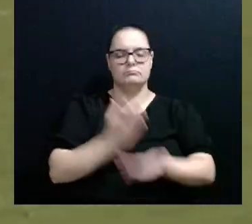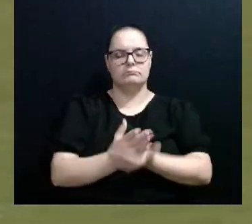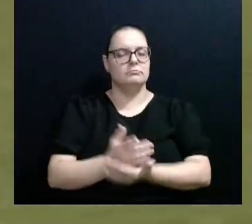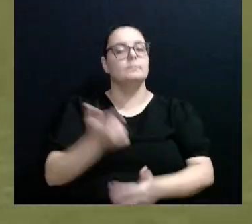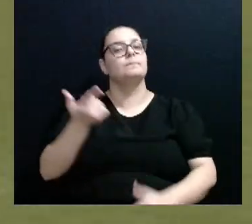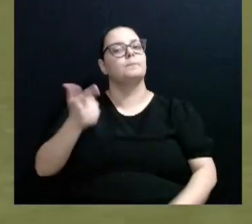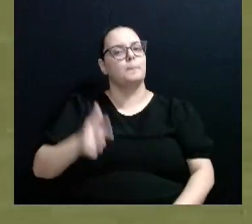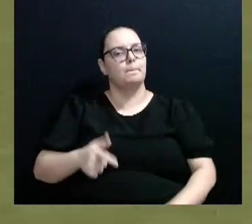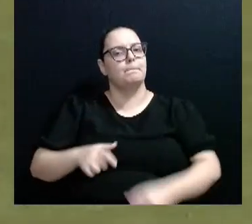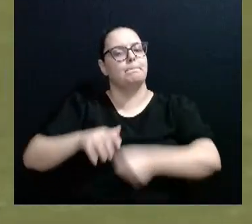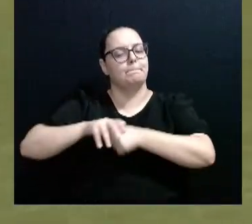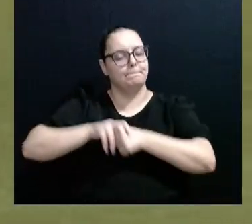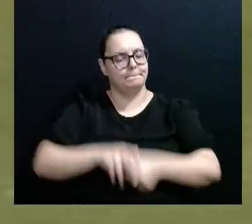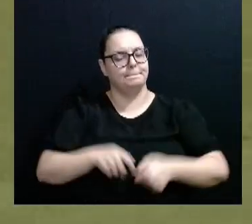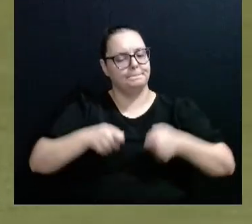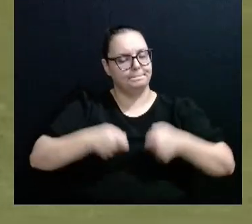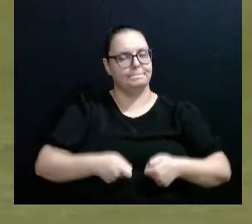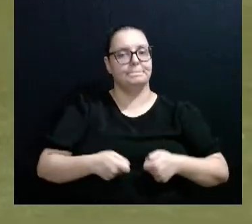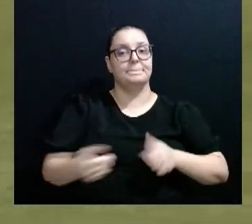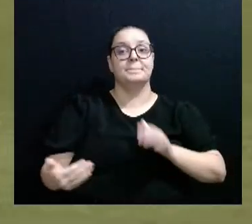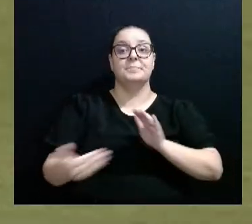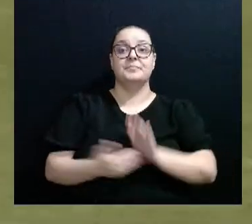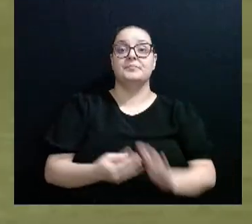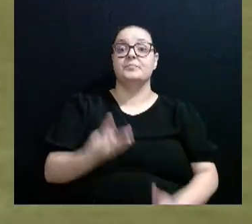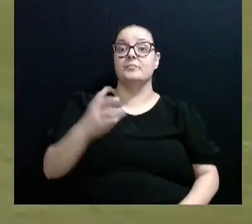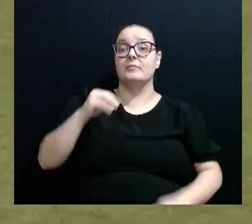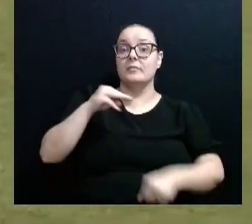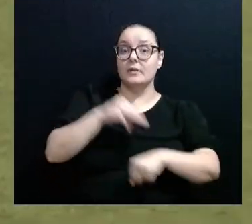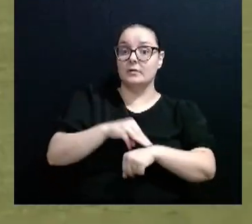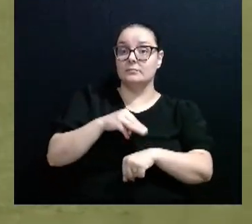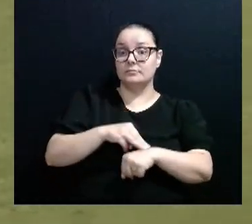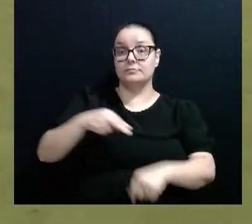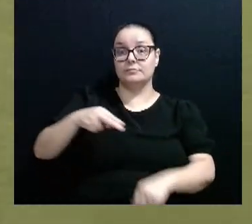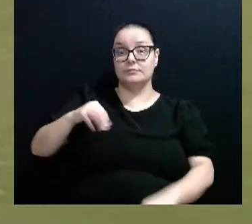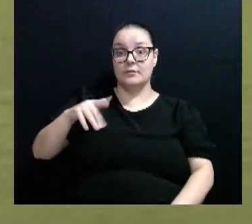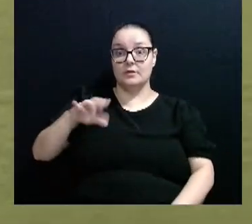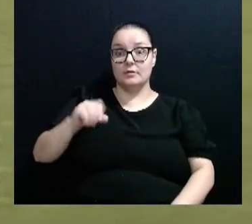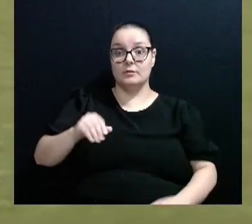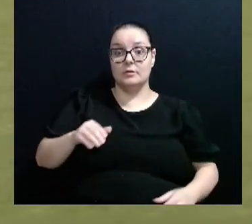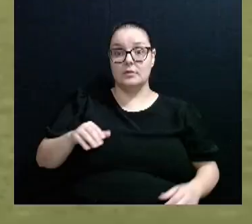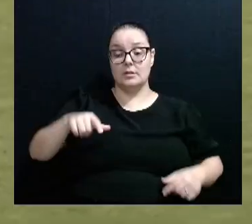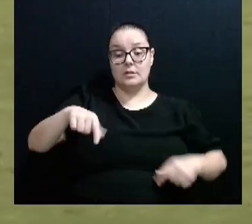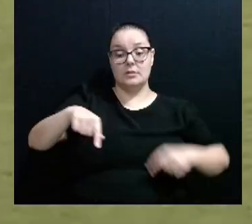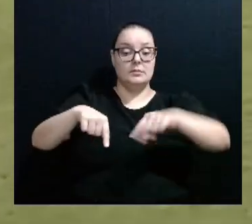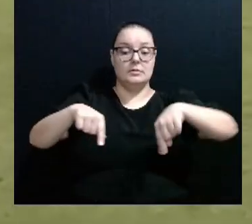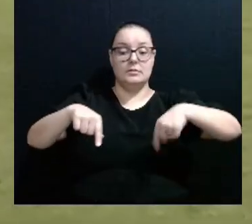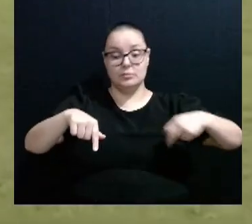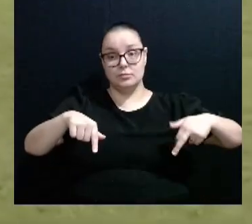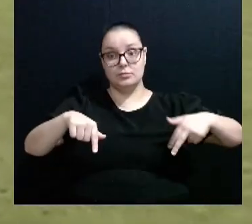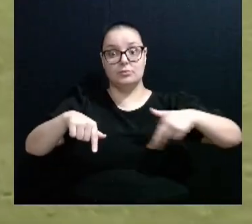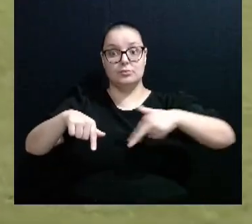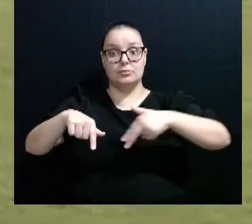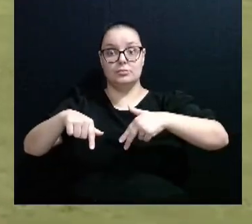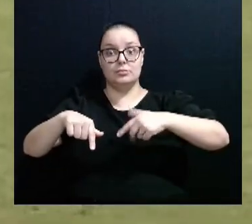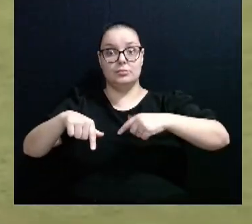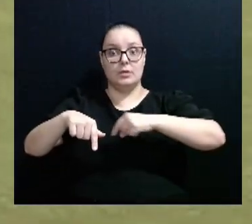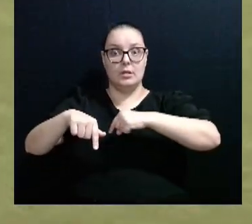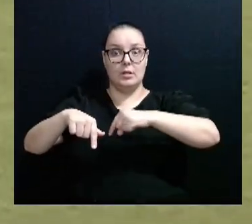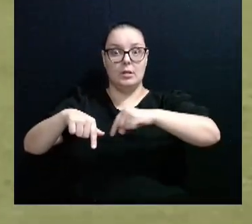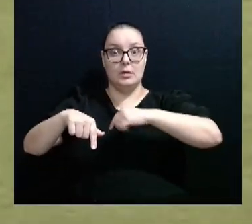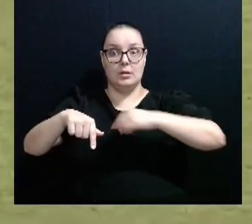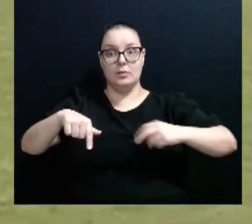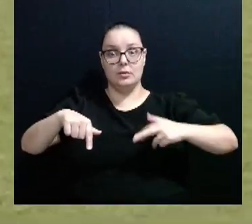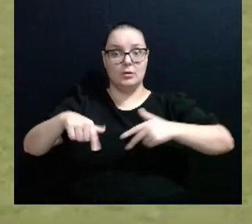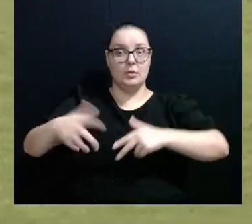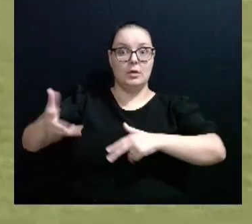pressionando. Até que aos 30 minutos, Nicolas invadiu a área, foi até a linha de fundo na velocidade